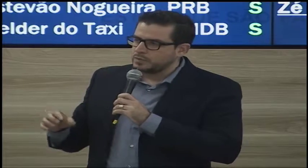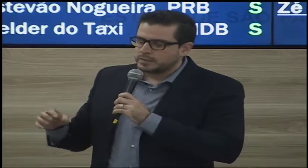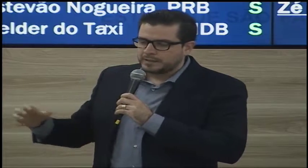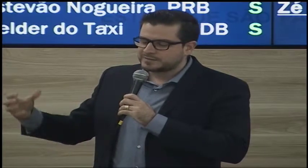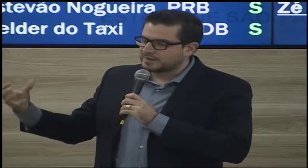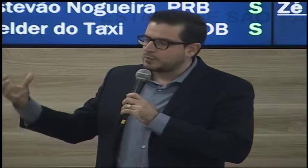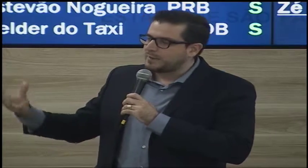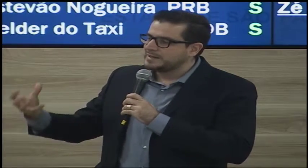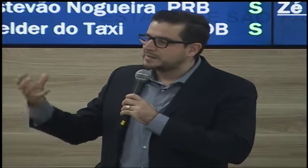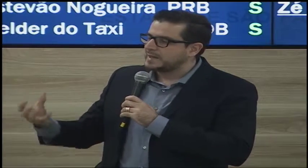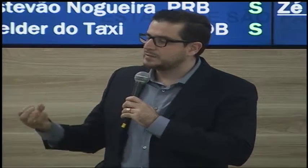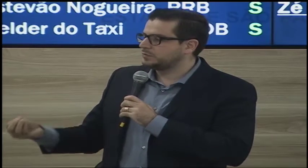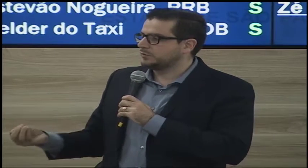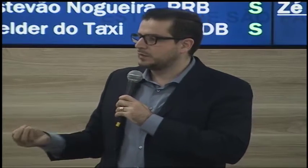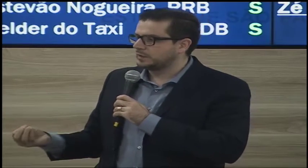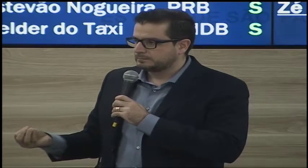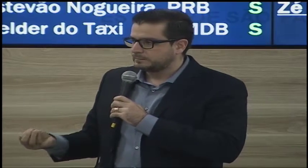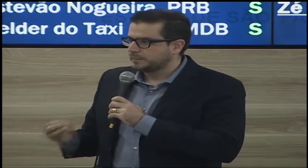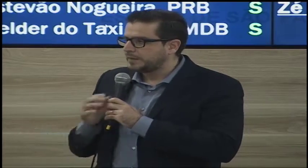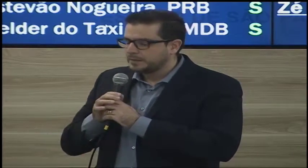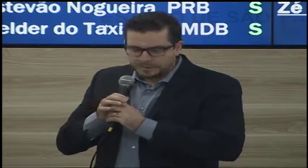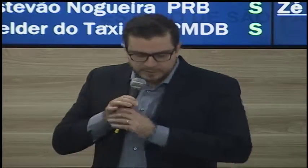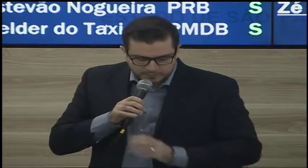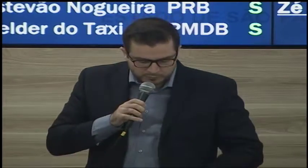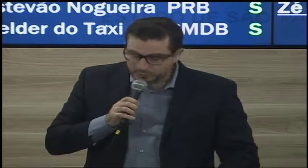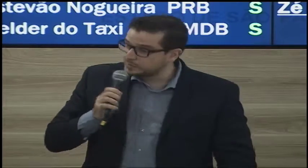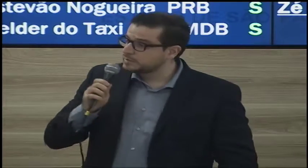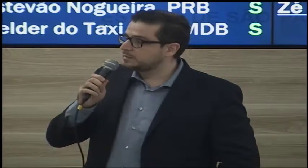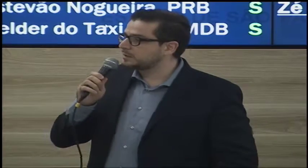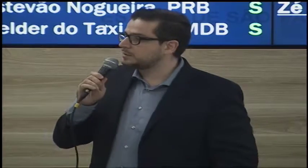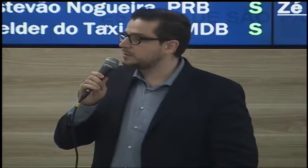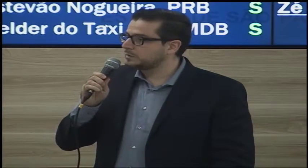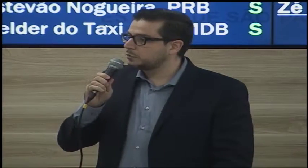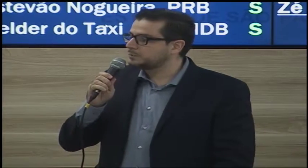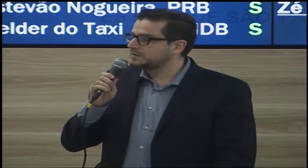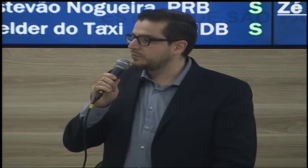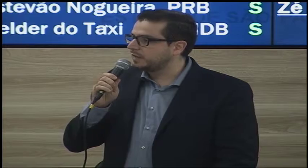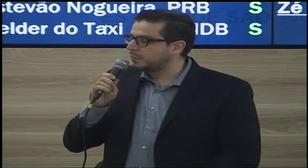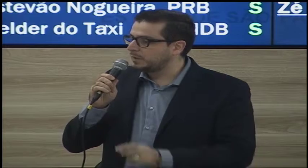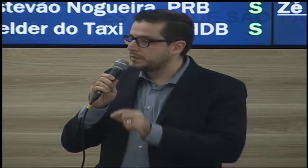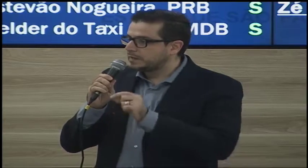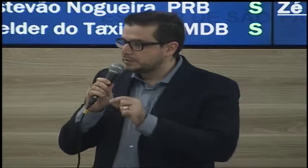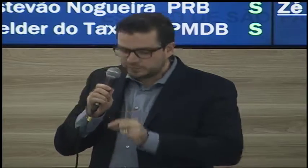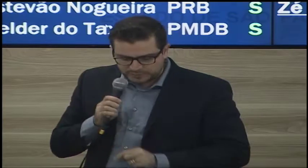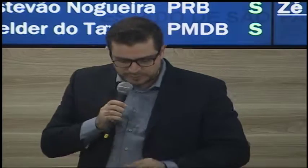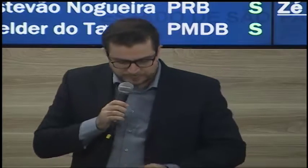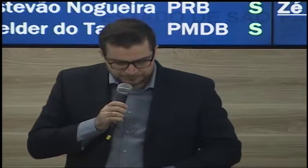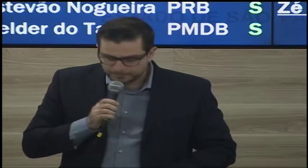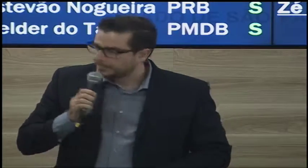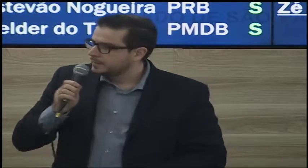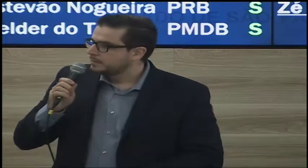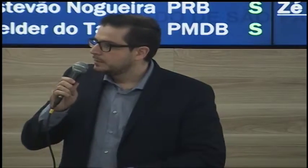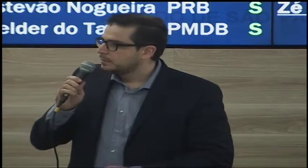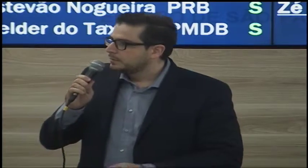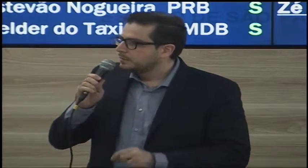australiano, eles têm qualidade de vida, né? Então não adianta a gente observar a qualidade de vida